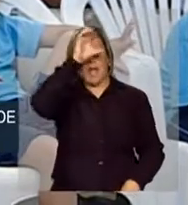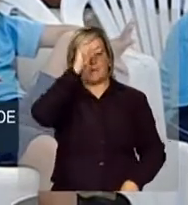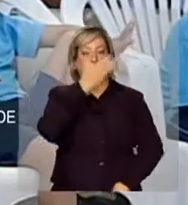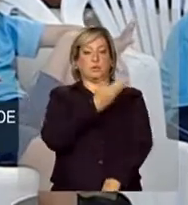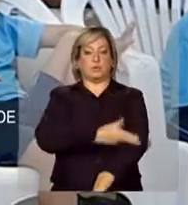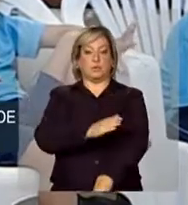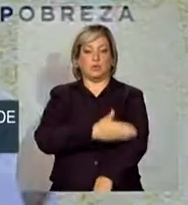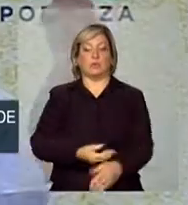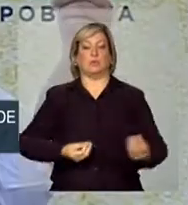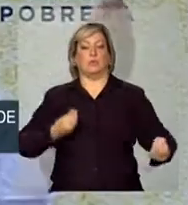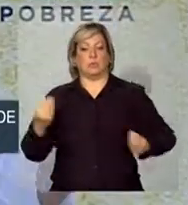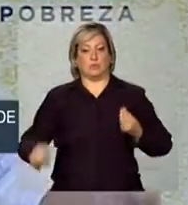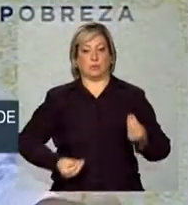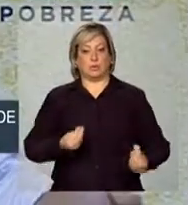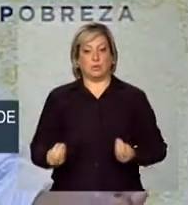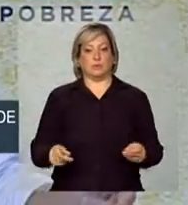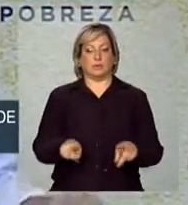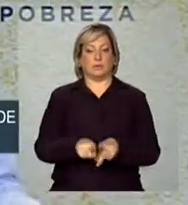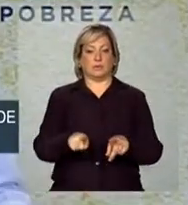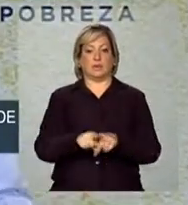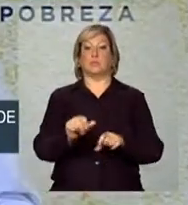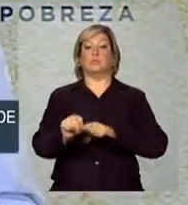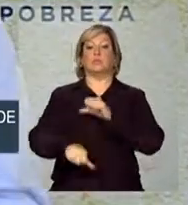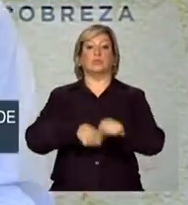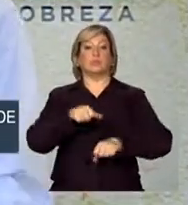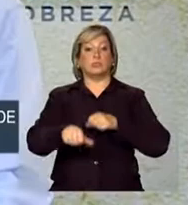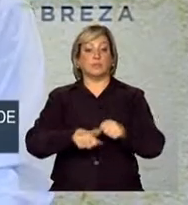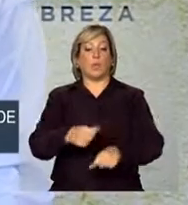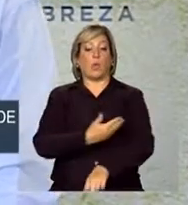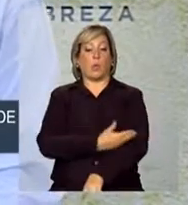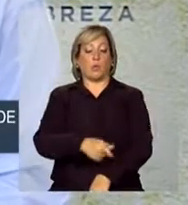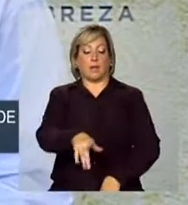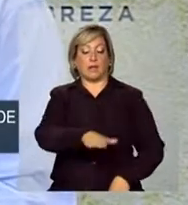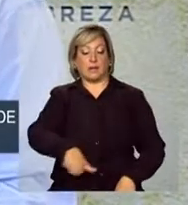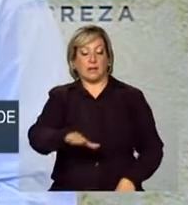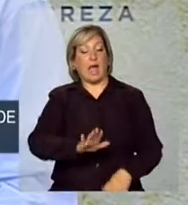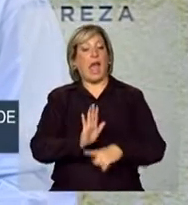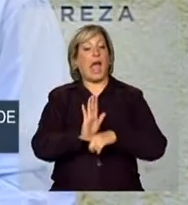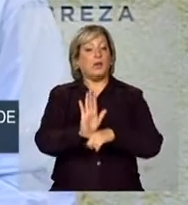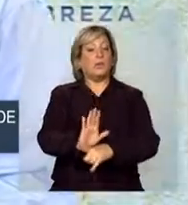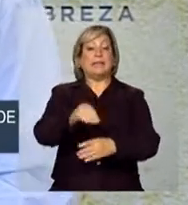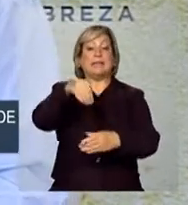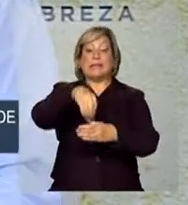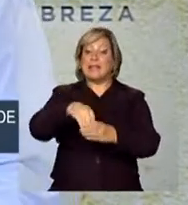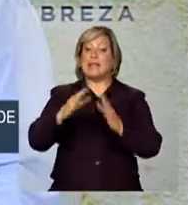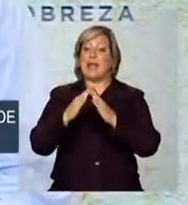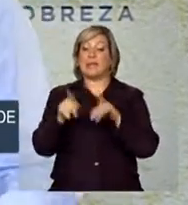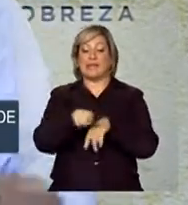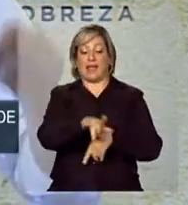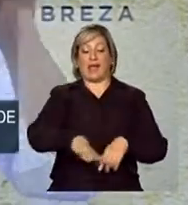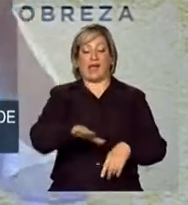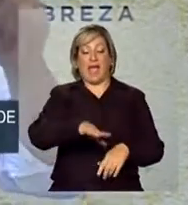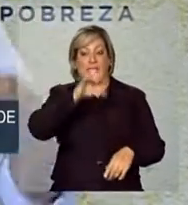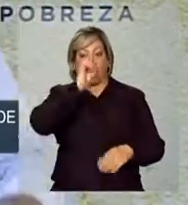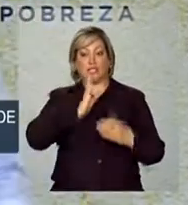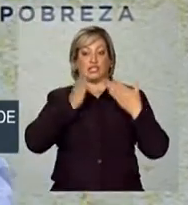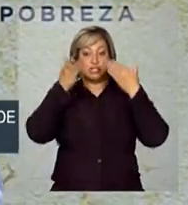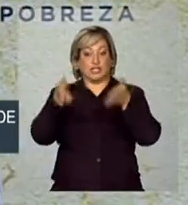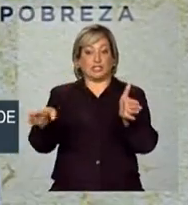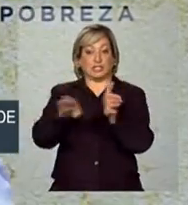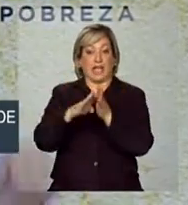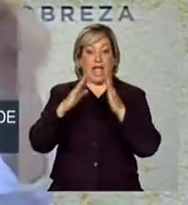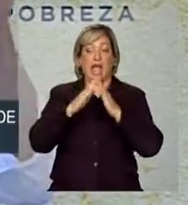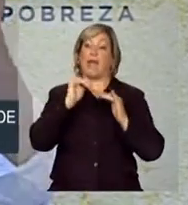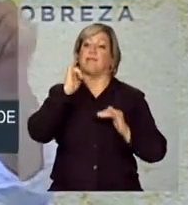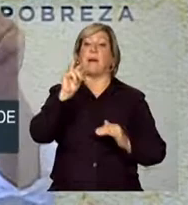gente sabe que ao mudar o hábito de uma criança a serem tá ajudando a mudar o ato dentro de casa ficou na criança chegar dentro de